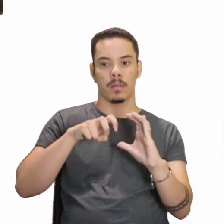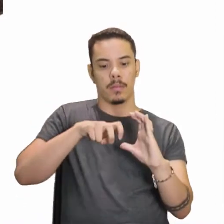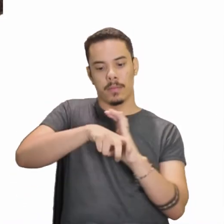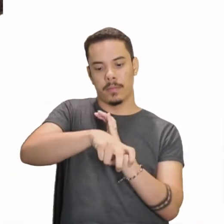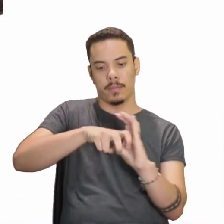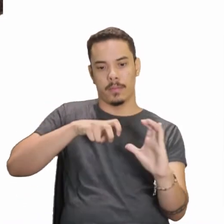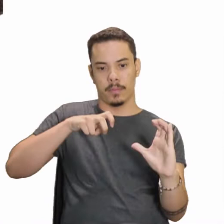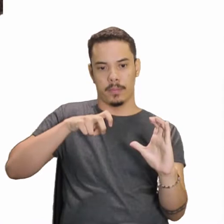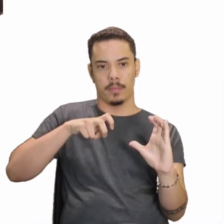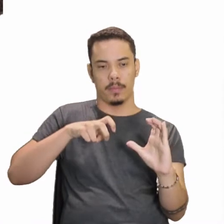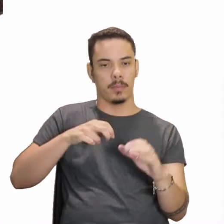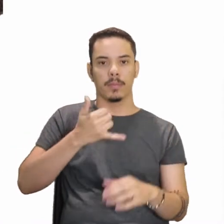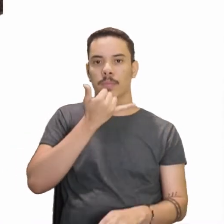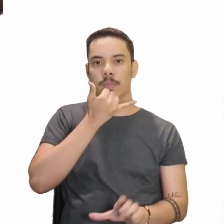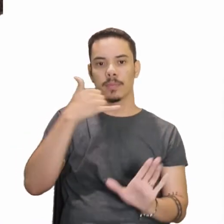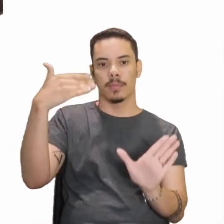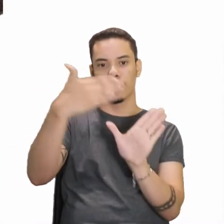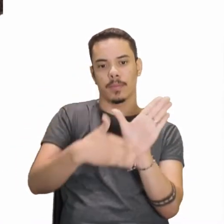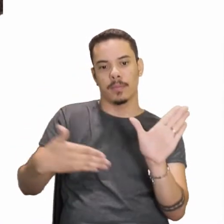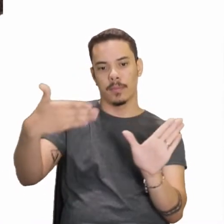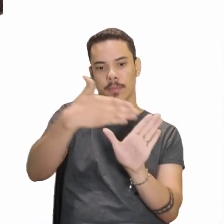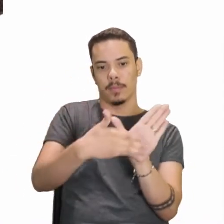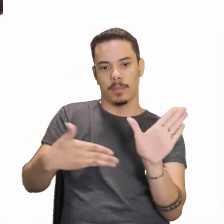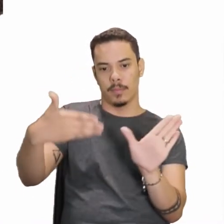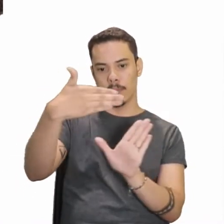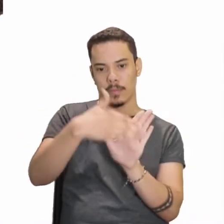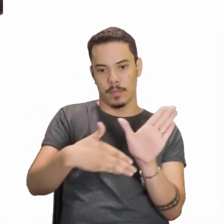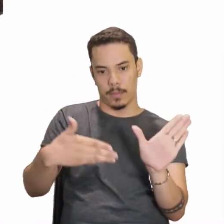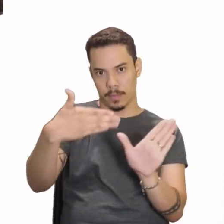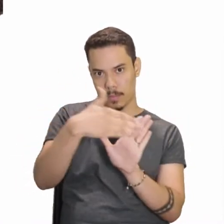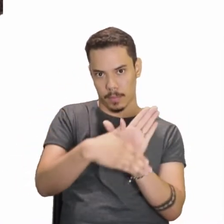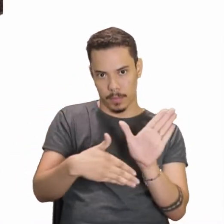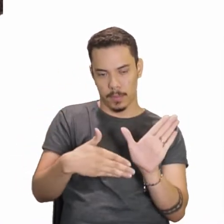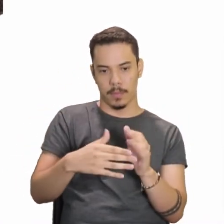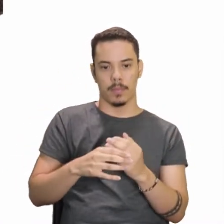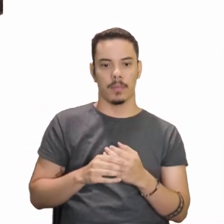também, né? Tanto aí um quanto o outro